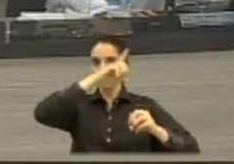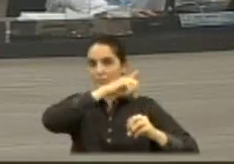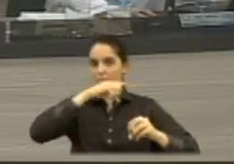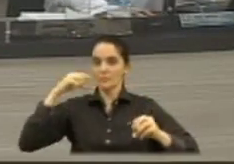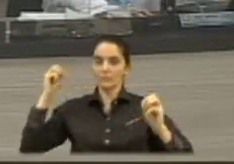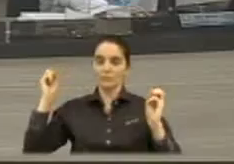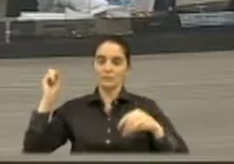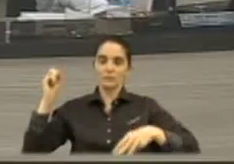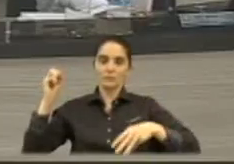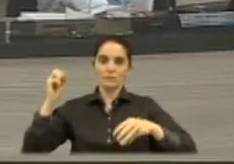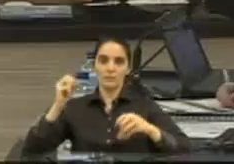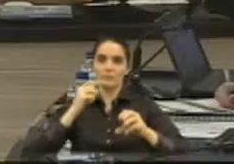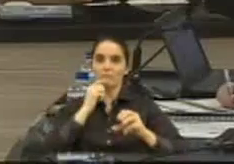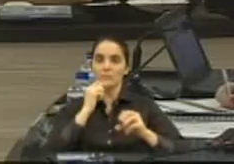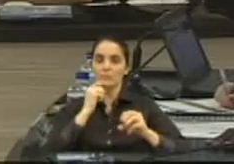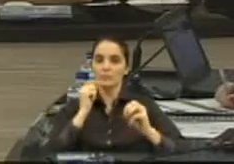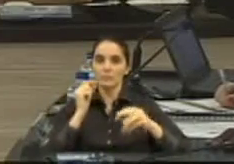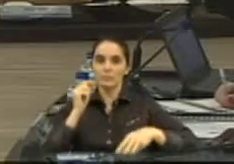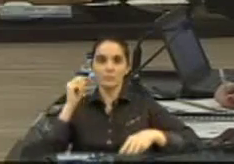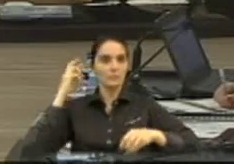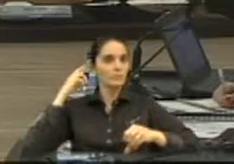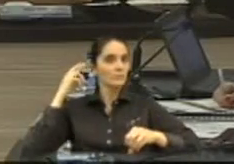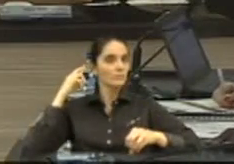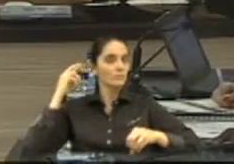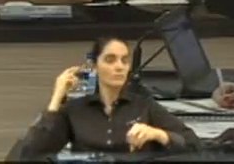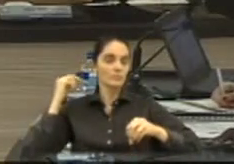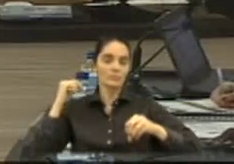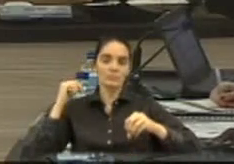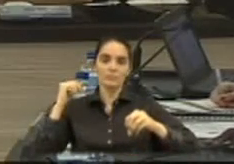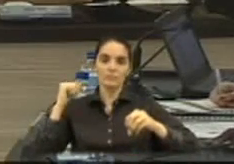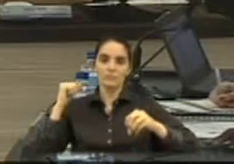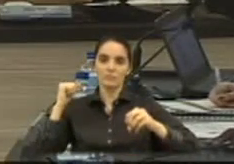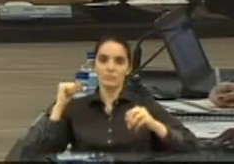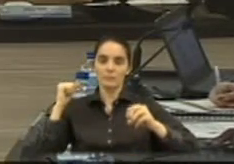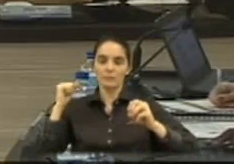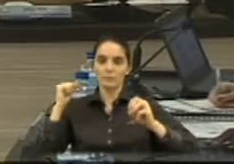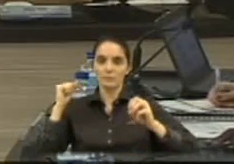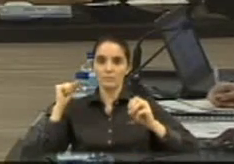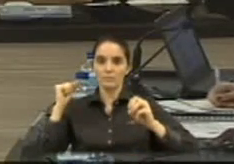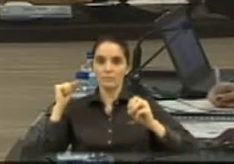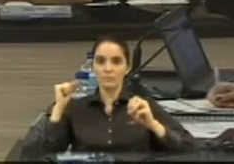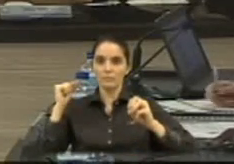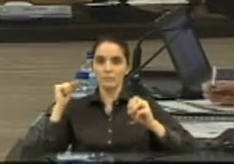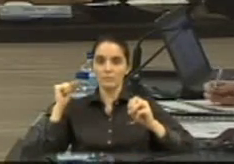Costa. Sim. Doutor Raul. Sim. Ronei Costa Martins Silva.